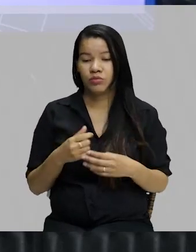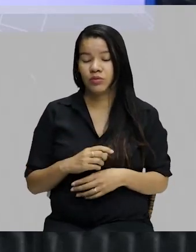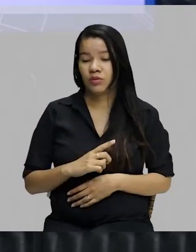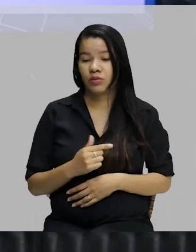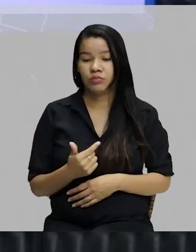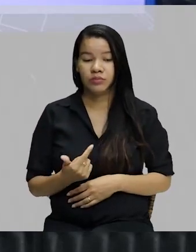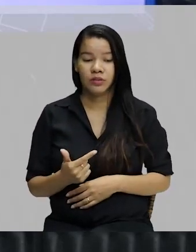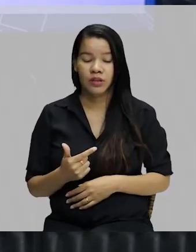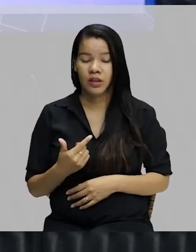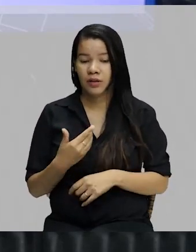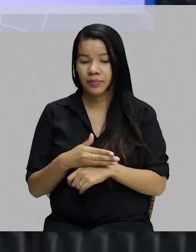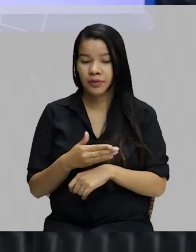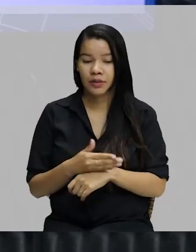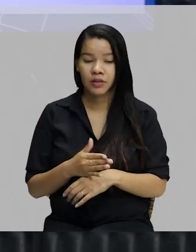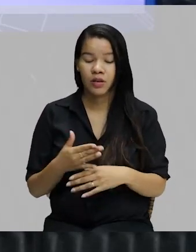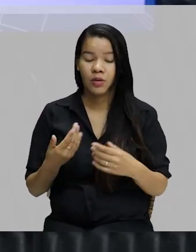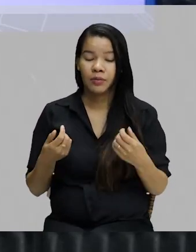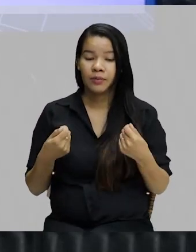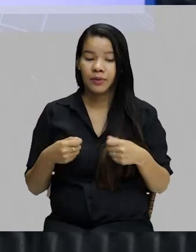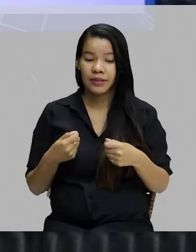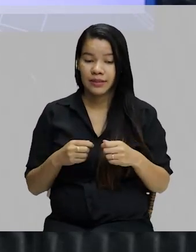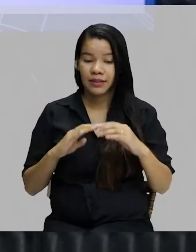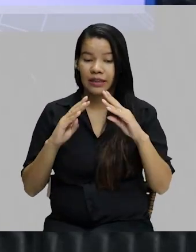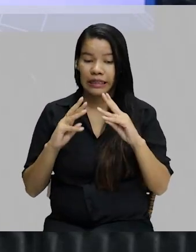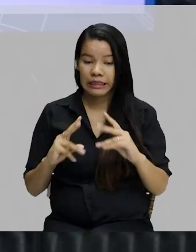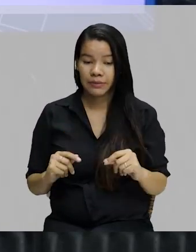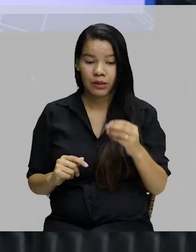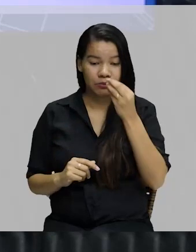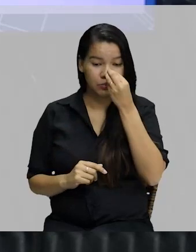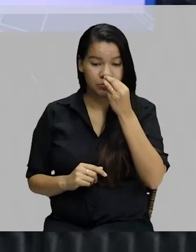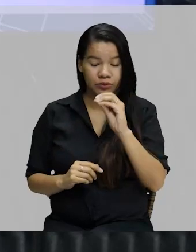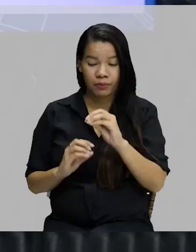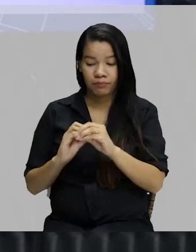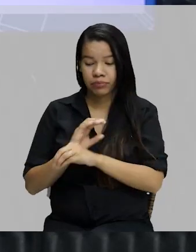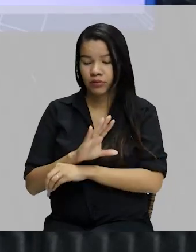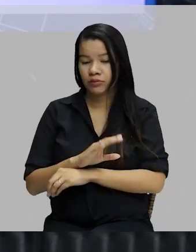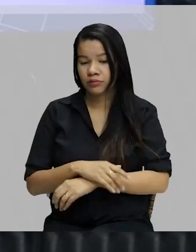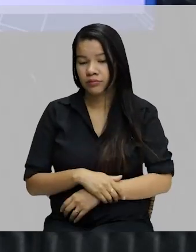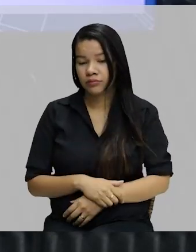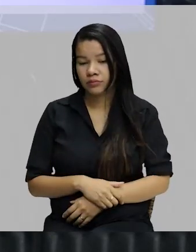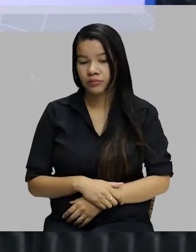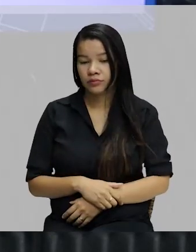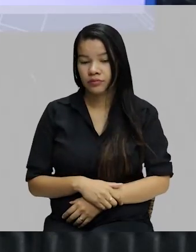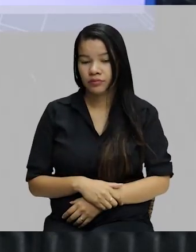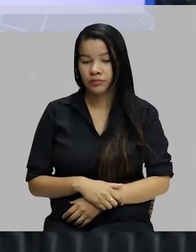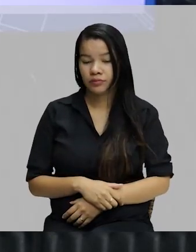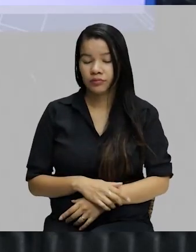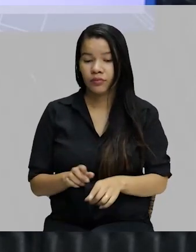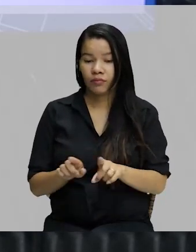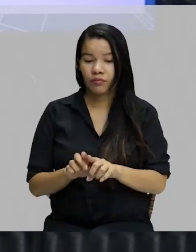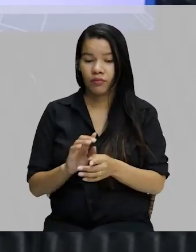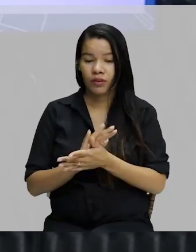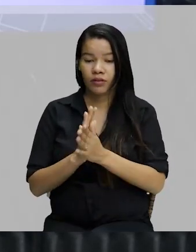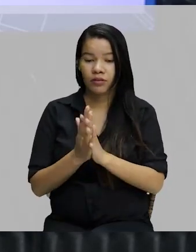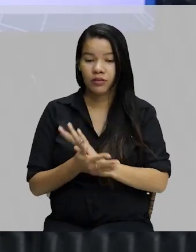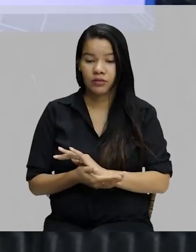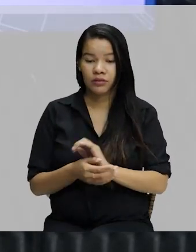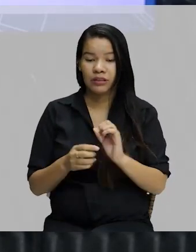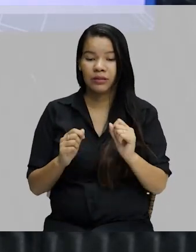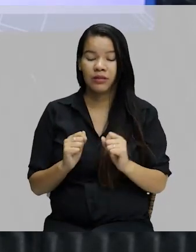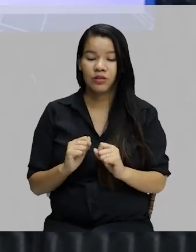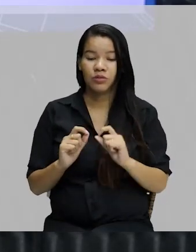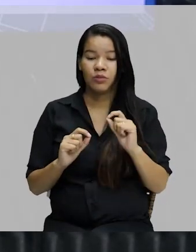aplicação. Então deve ser eliminado, deve ser descartado. O desmantelamento de uma usina nuclear libera